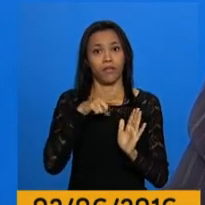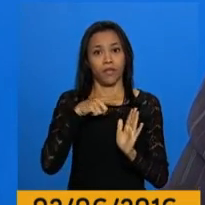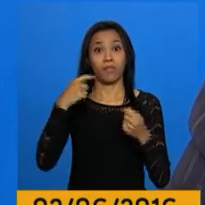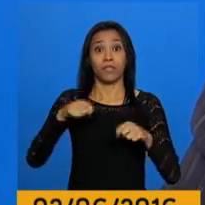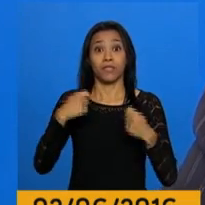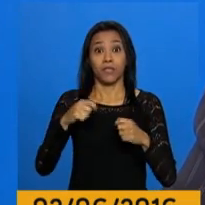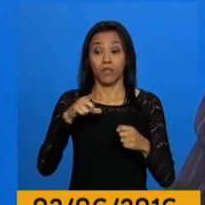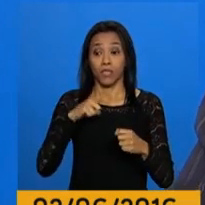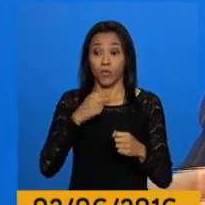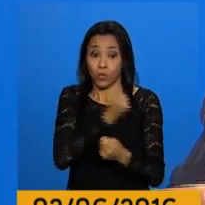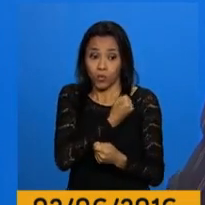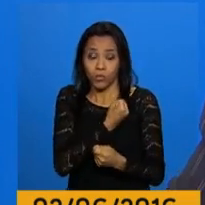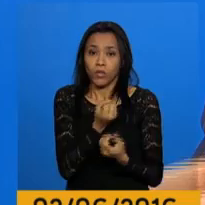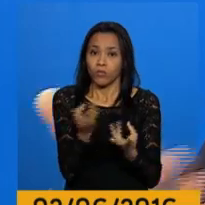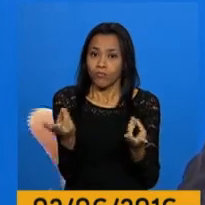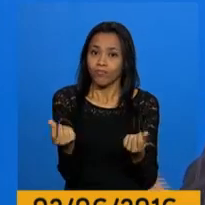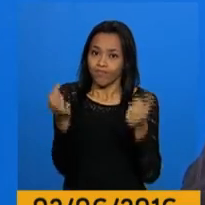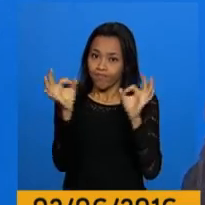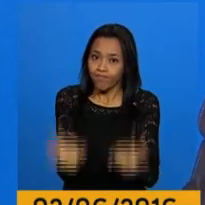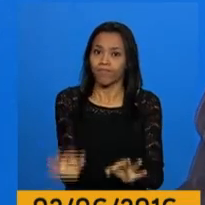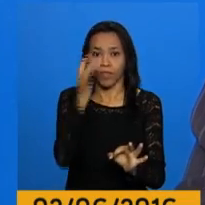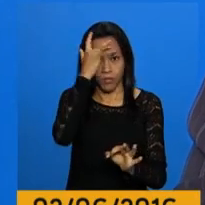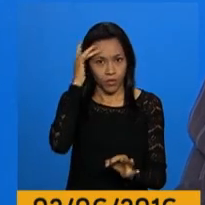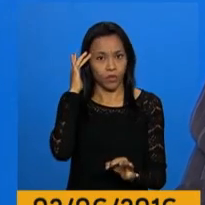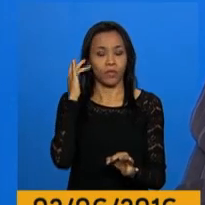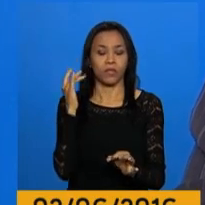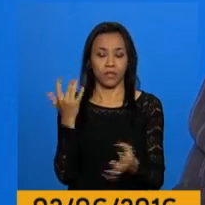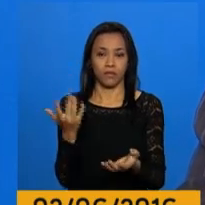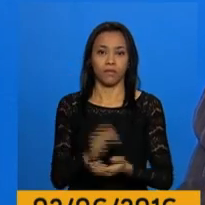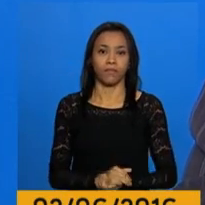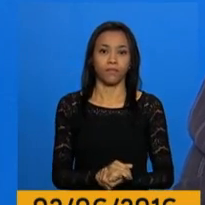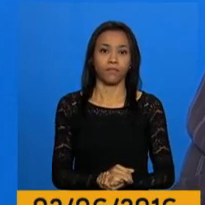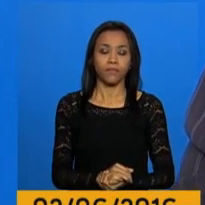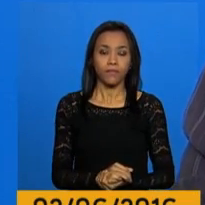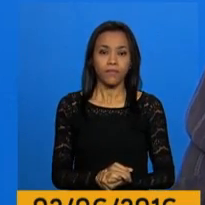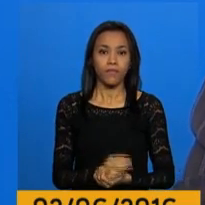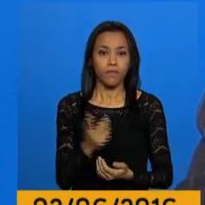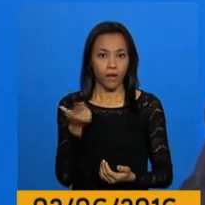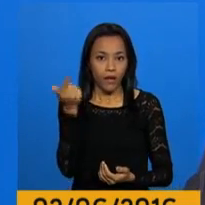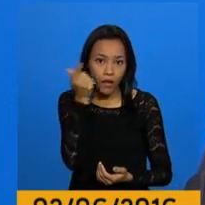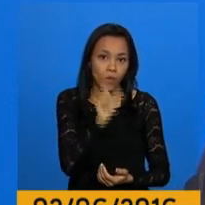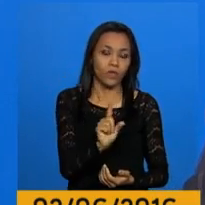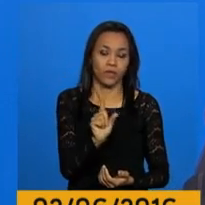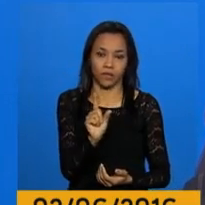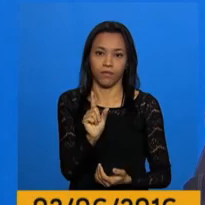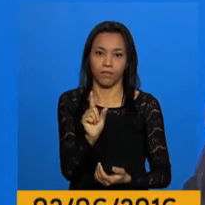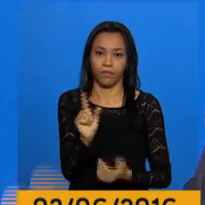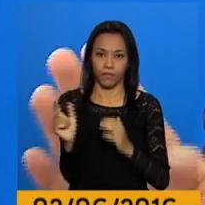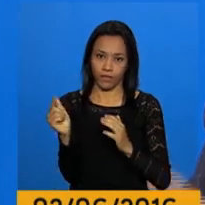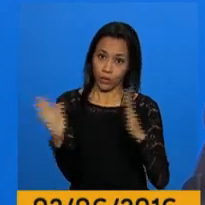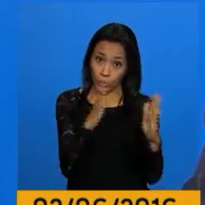quórum qualificado, mas até bem menor do que os 2/3 que nós estamos dispondo durante